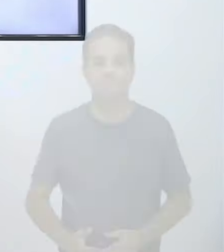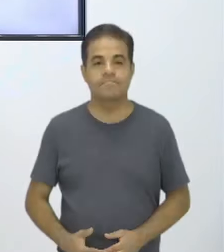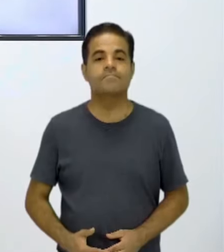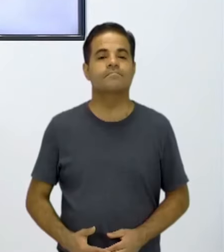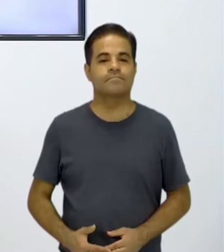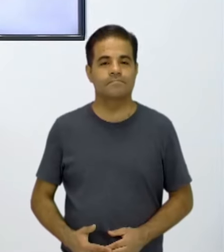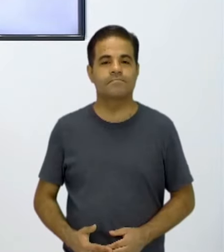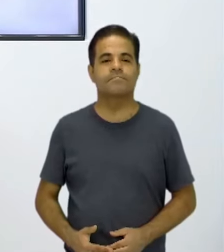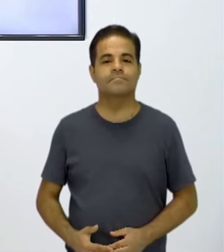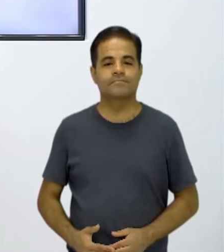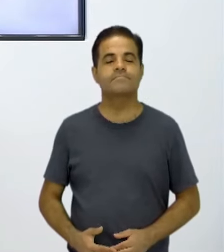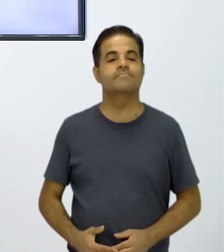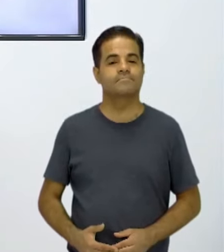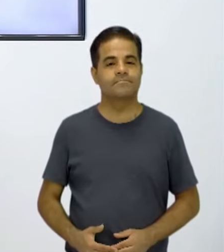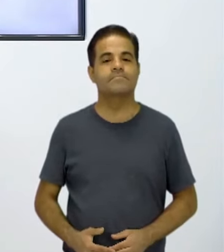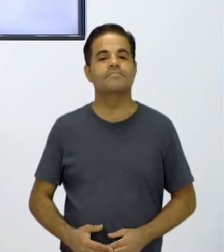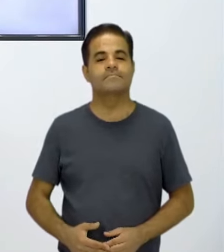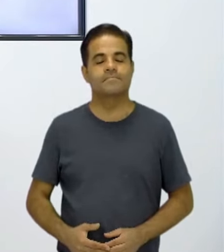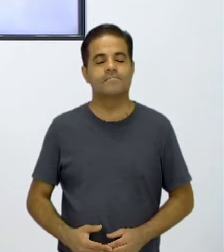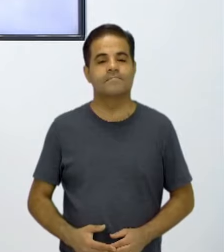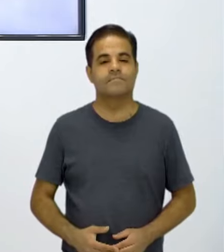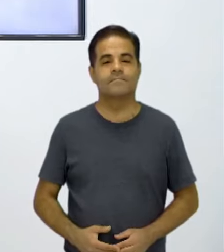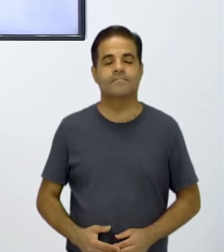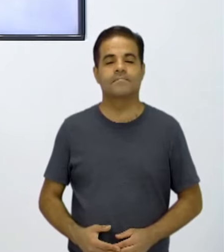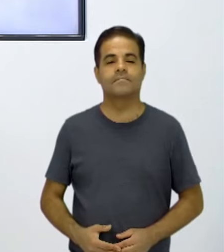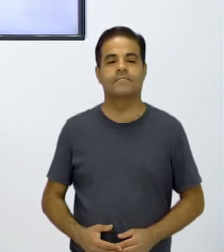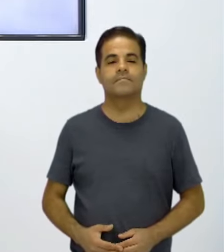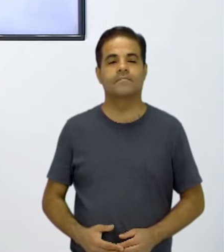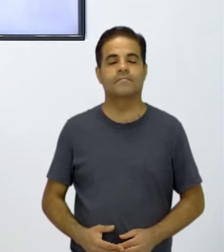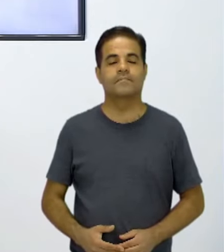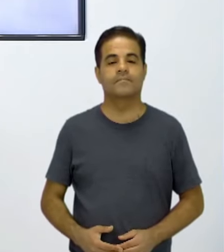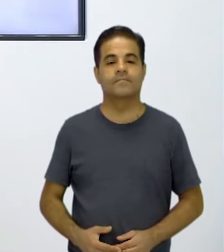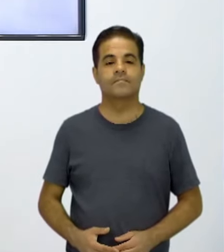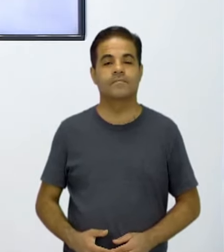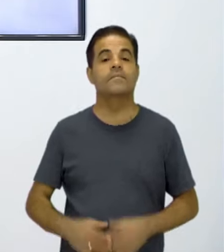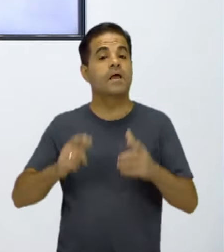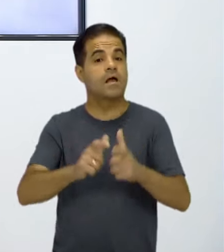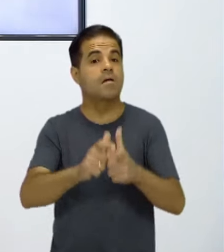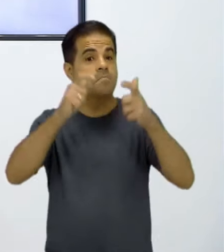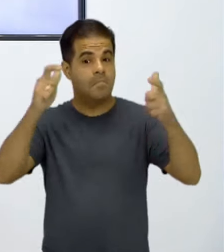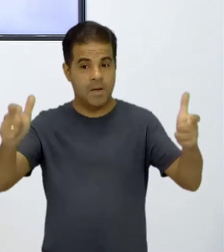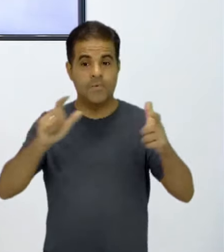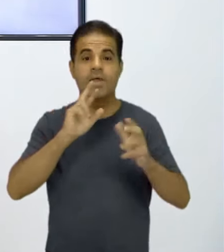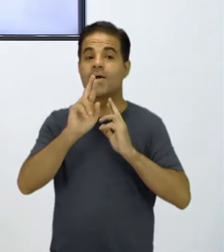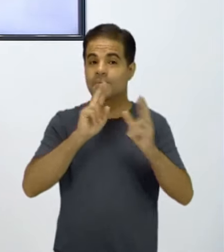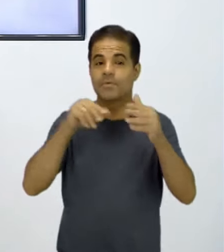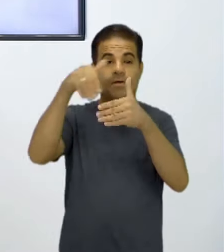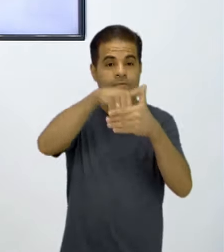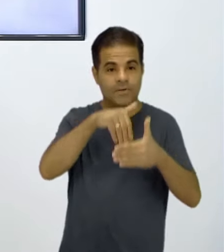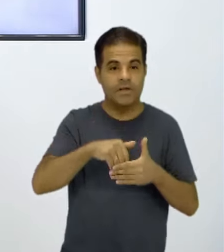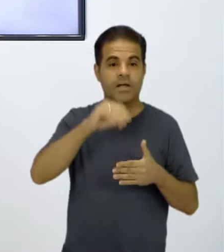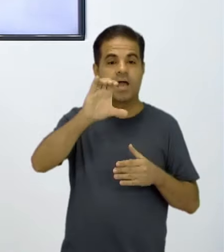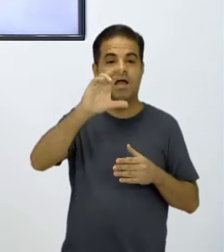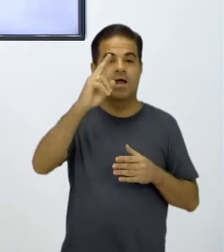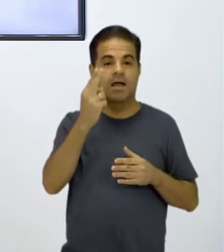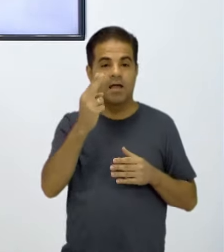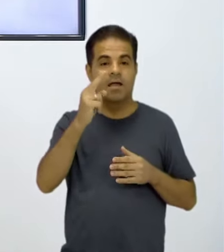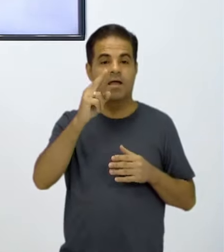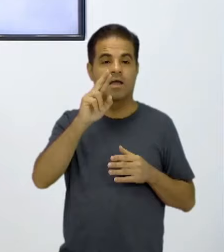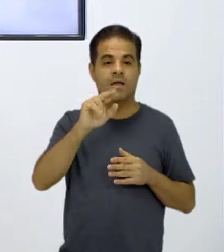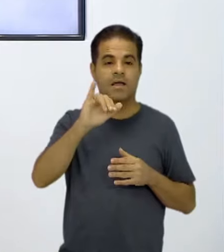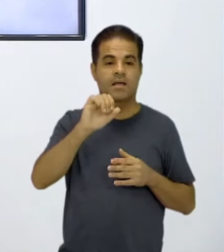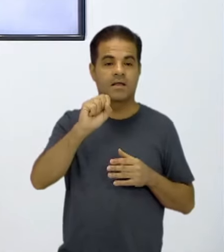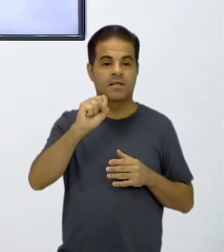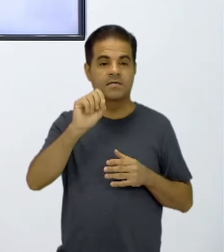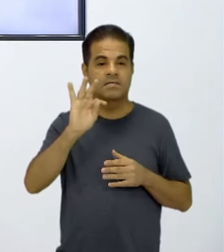eu ando you back with many people Enjoy in Christmas Tom maioria aqui voltou in Christmas seguido de